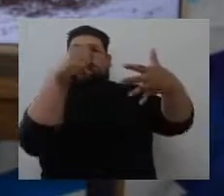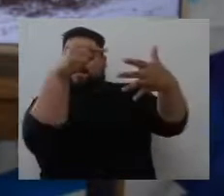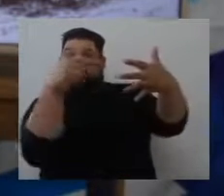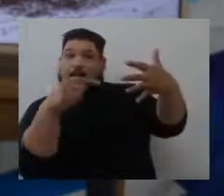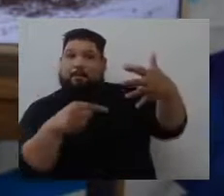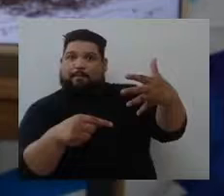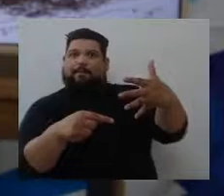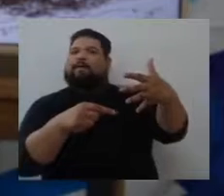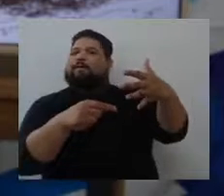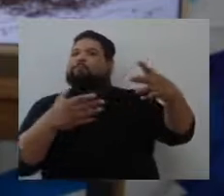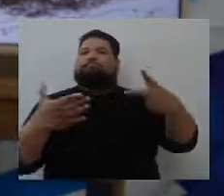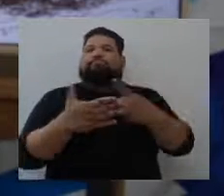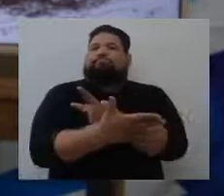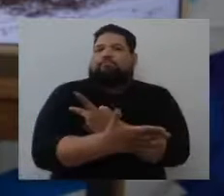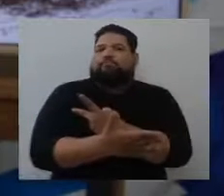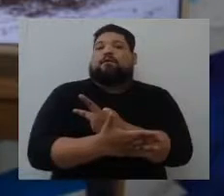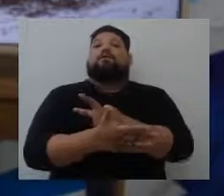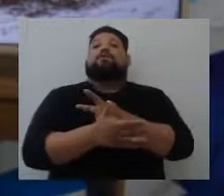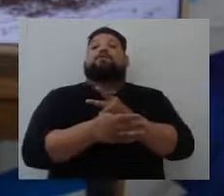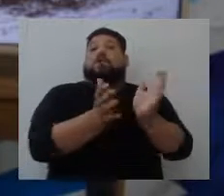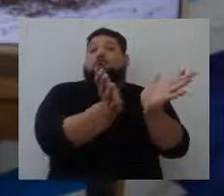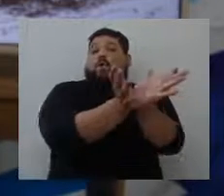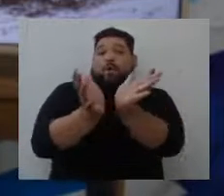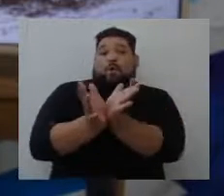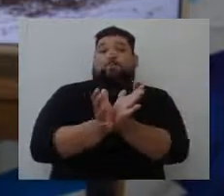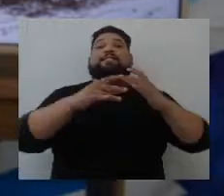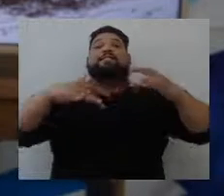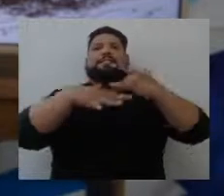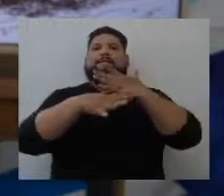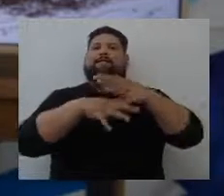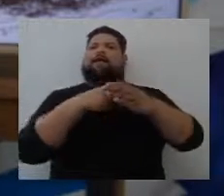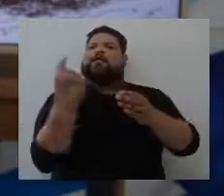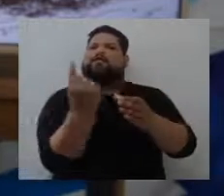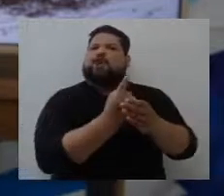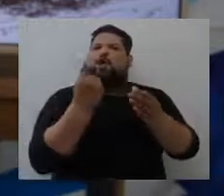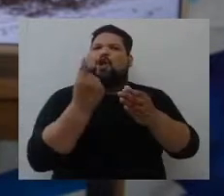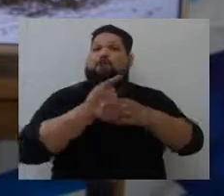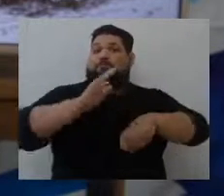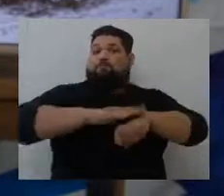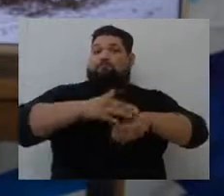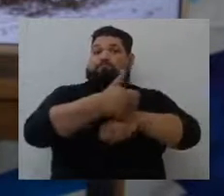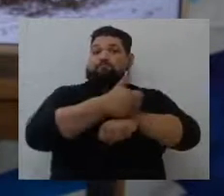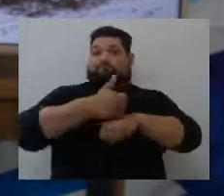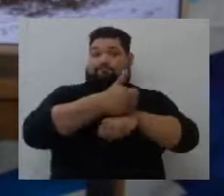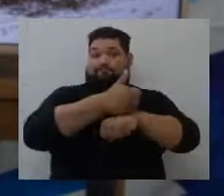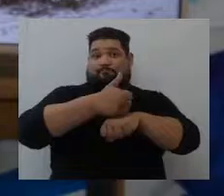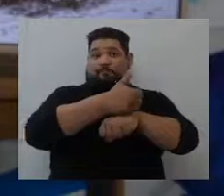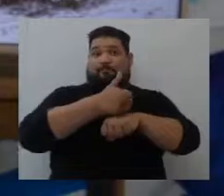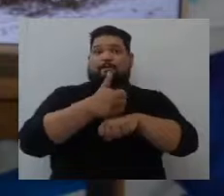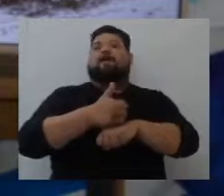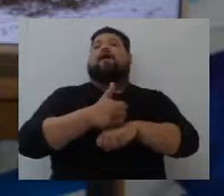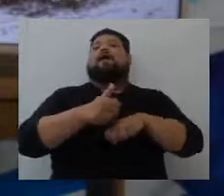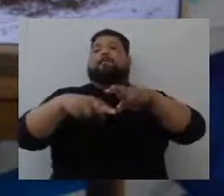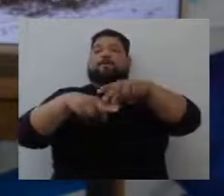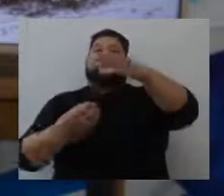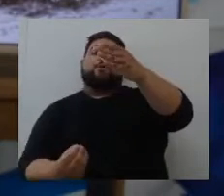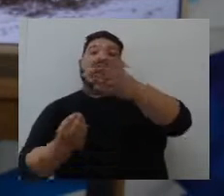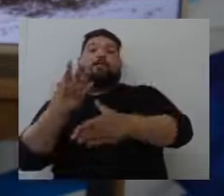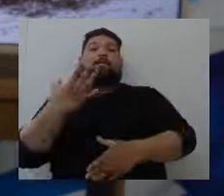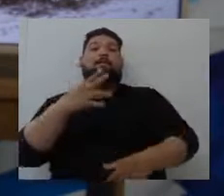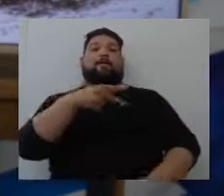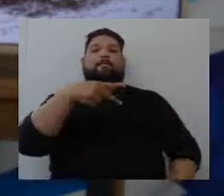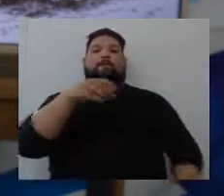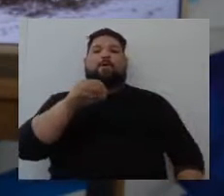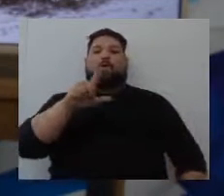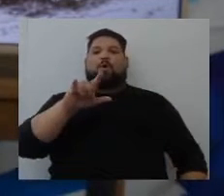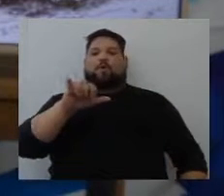autonomia das cidades gregas. Isso vai contribuir para a formação das chamadas polis. Daqui